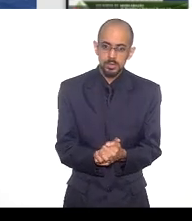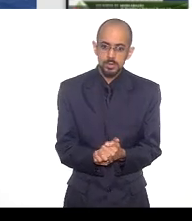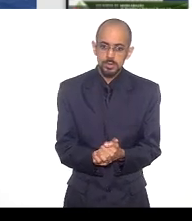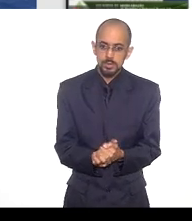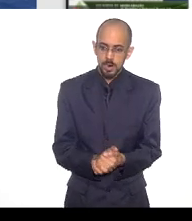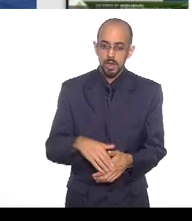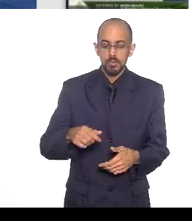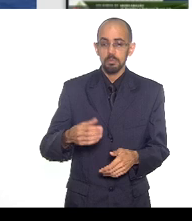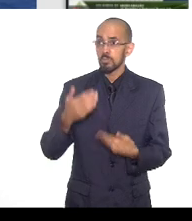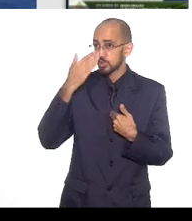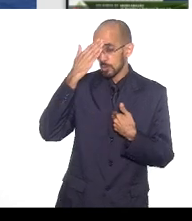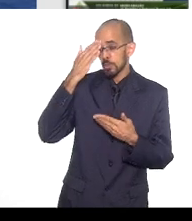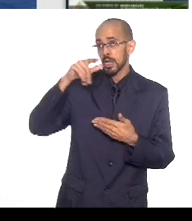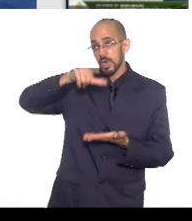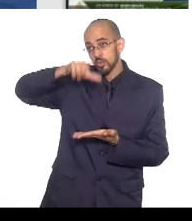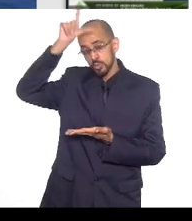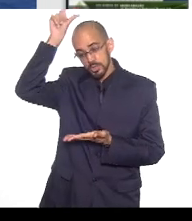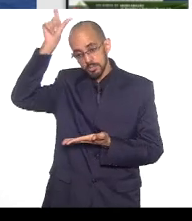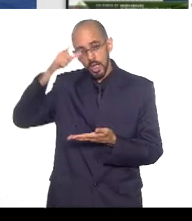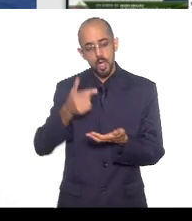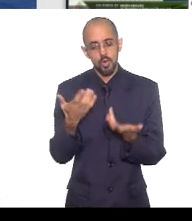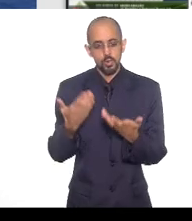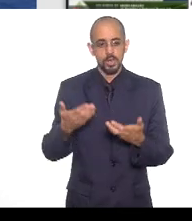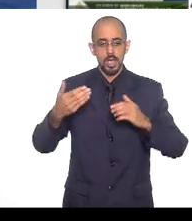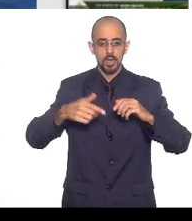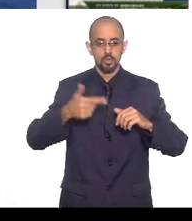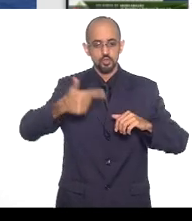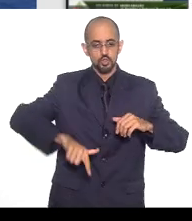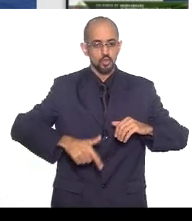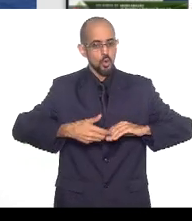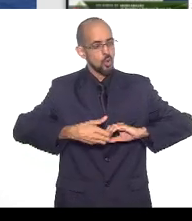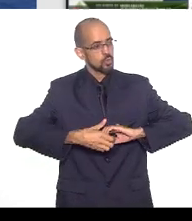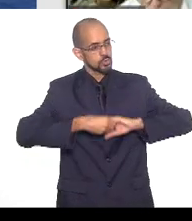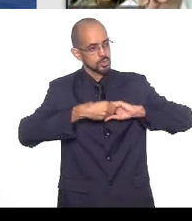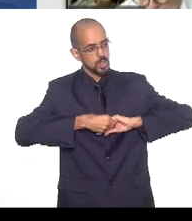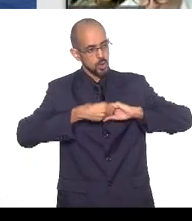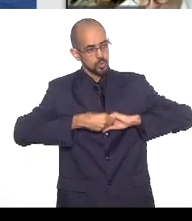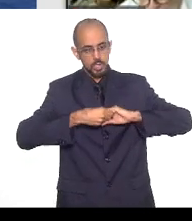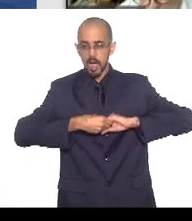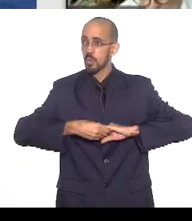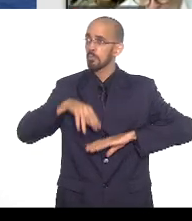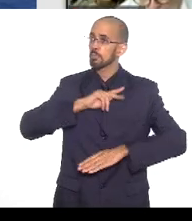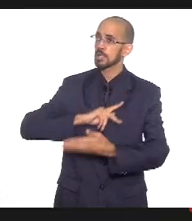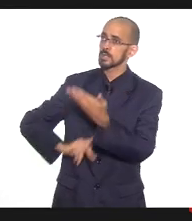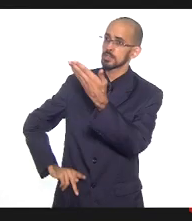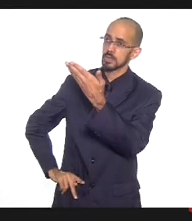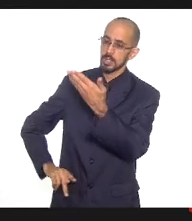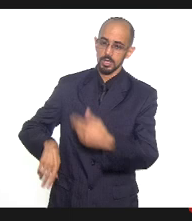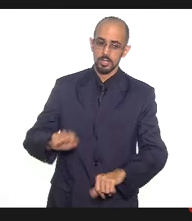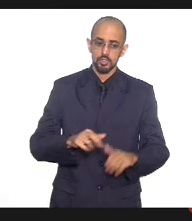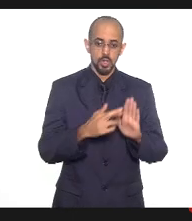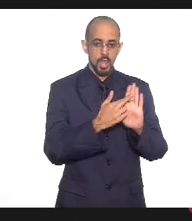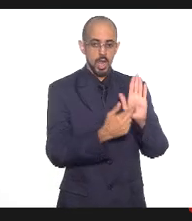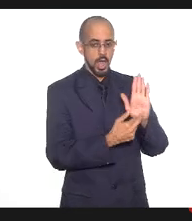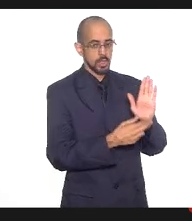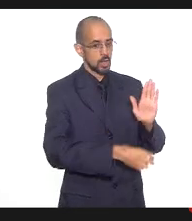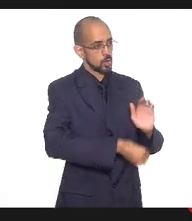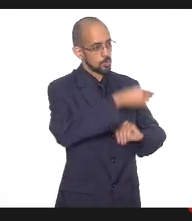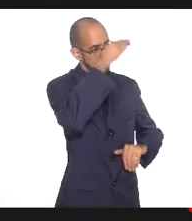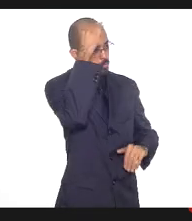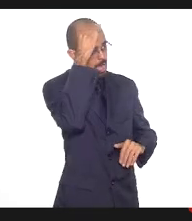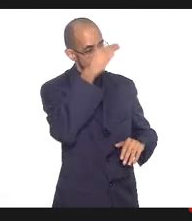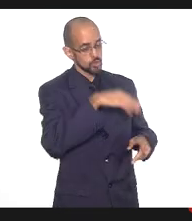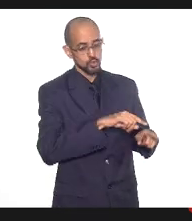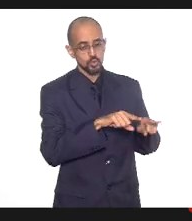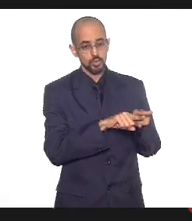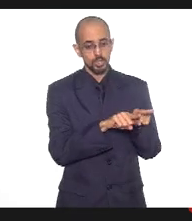Obrigado, deputado Luiz Paulo. Gostaria de mais uma vez saudar o presidente da comissão, Luiz Paulo, o relator, deputado Márcio. Gostaria também